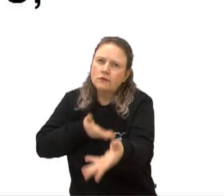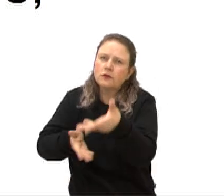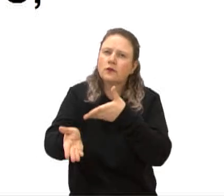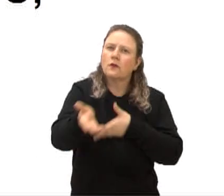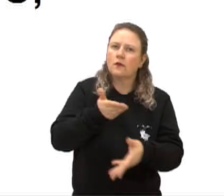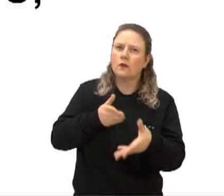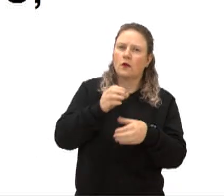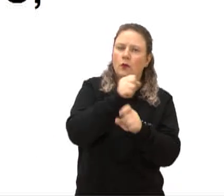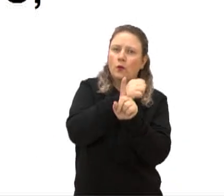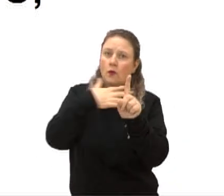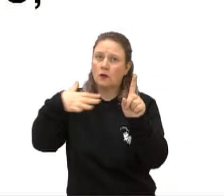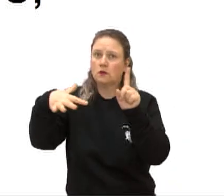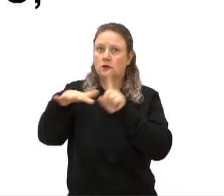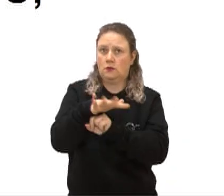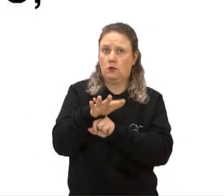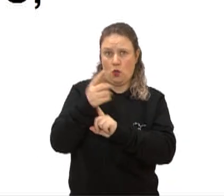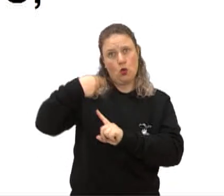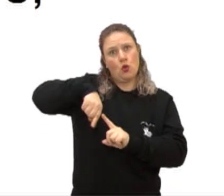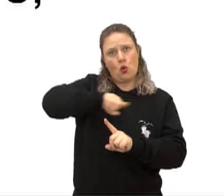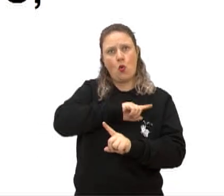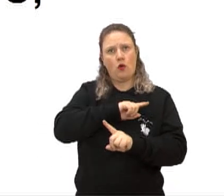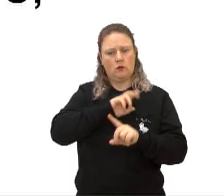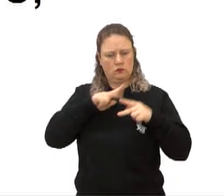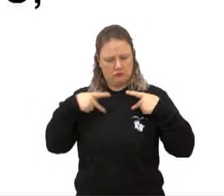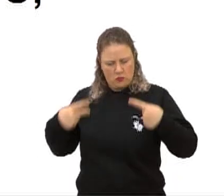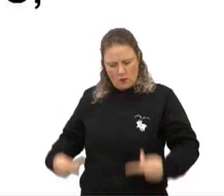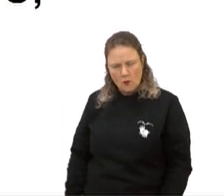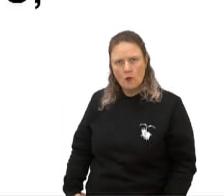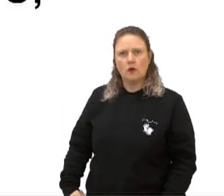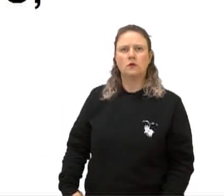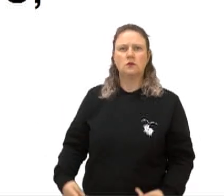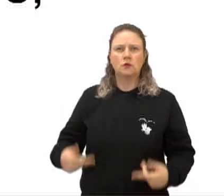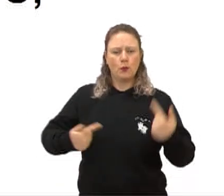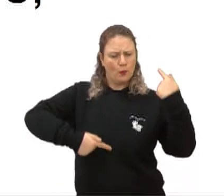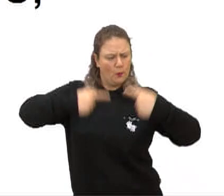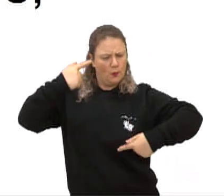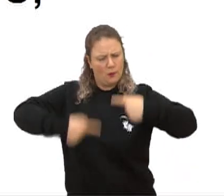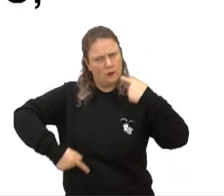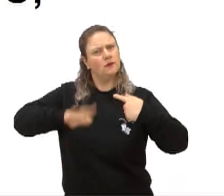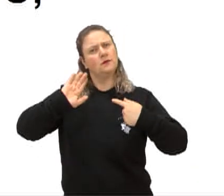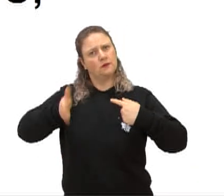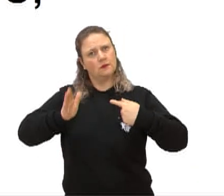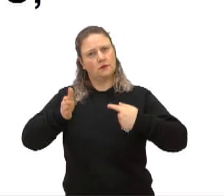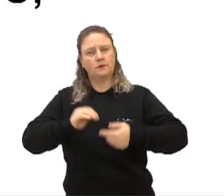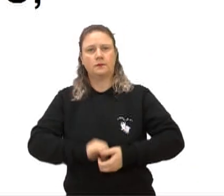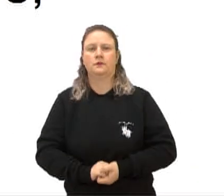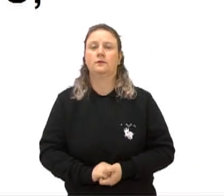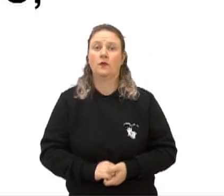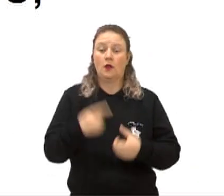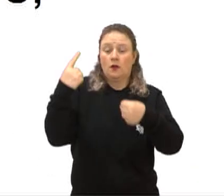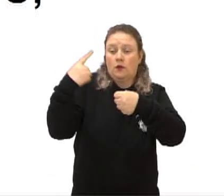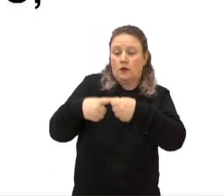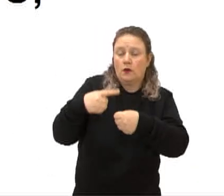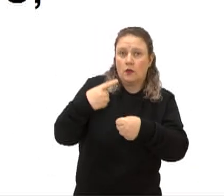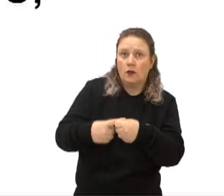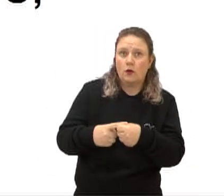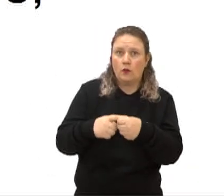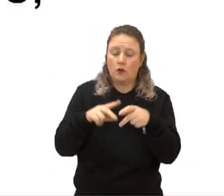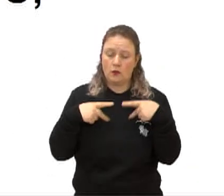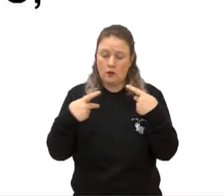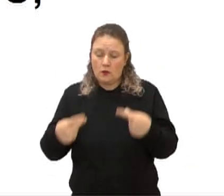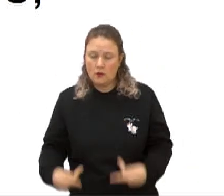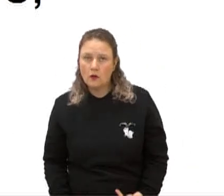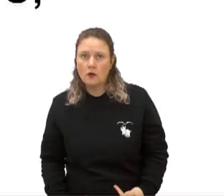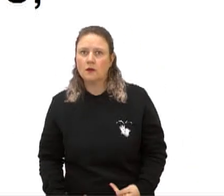por natureza um animal político, tá? E a polis é a realização, é na polis, né, que o ser humano realiza a